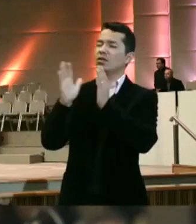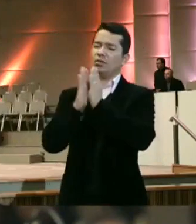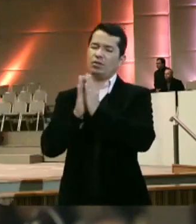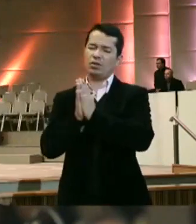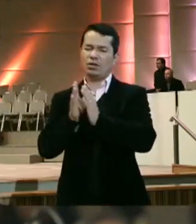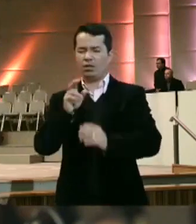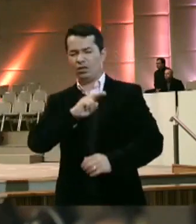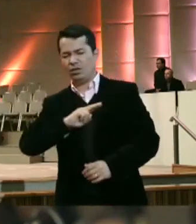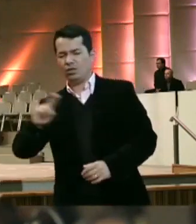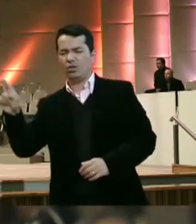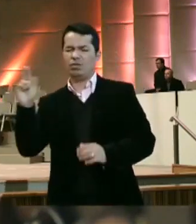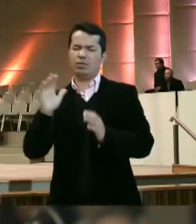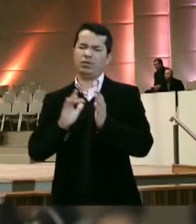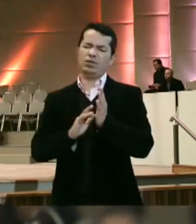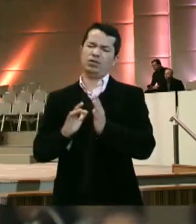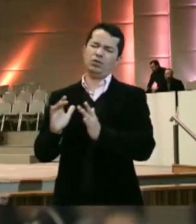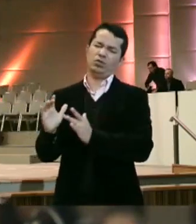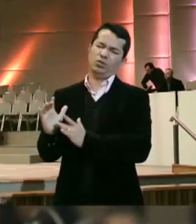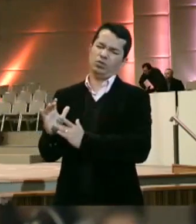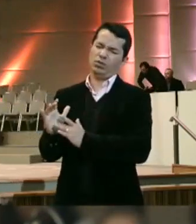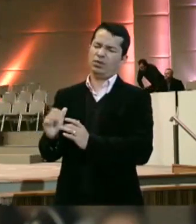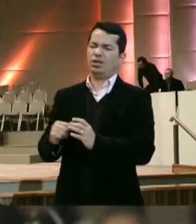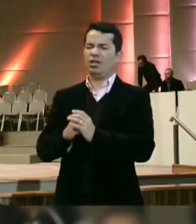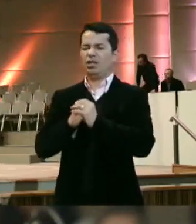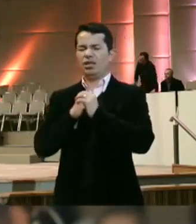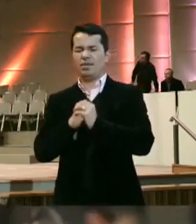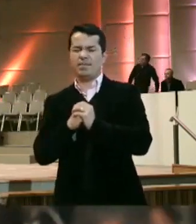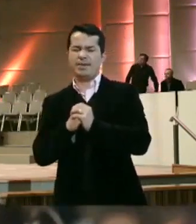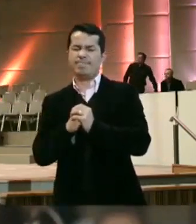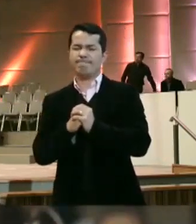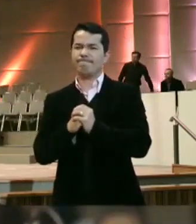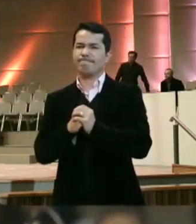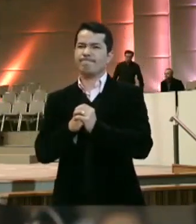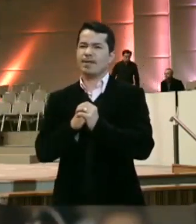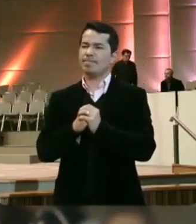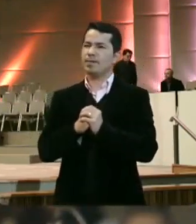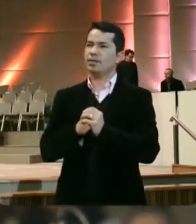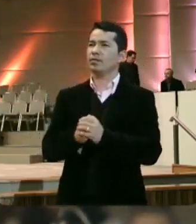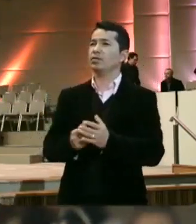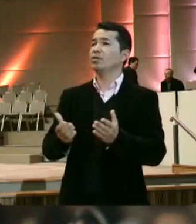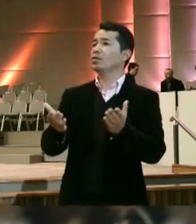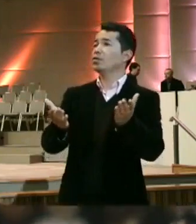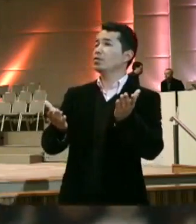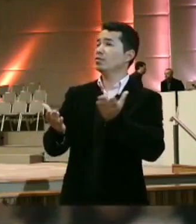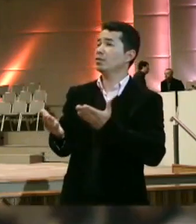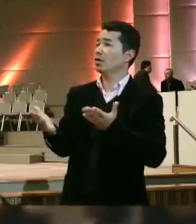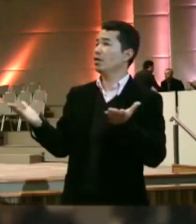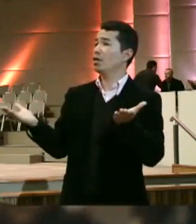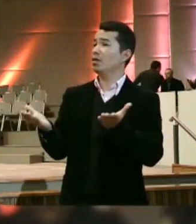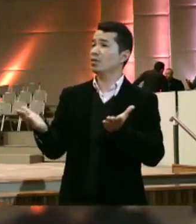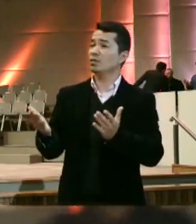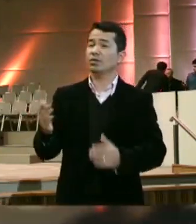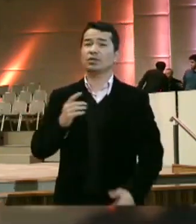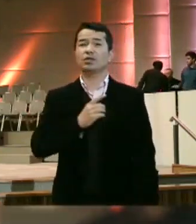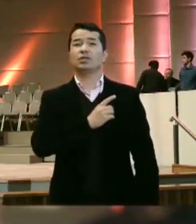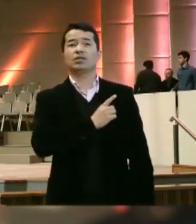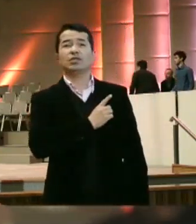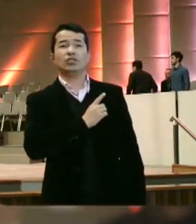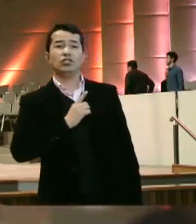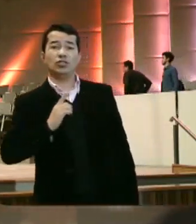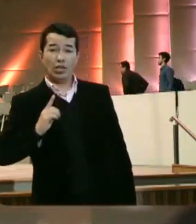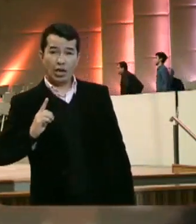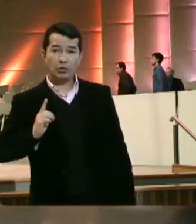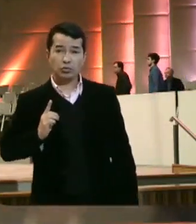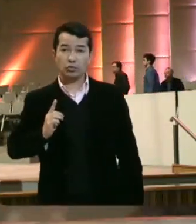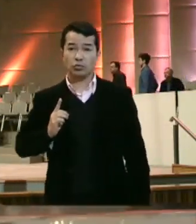nome, Jesus. Amém e amém. Eu queria convidar os diáconos a nos ajudarem e convidar você que crê no